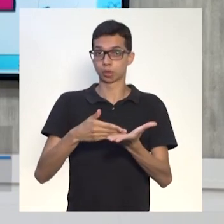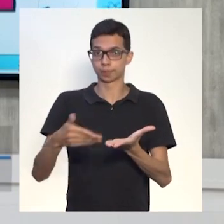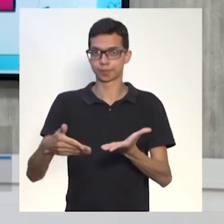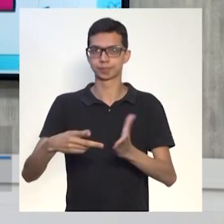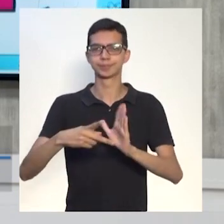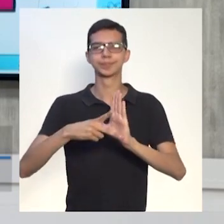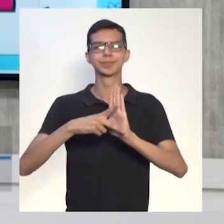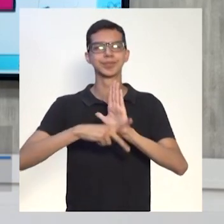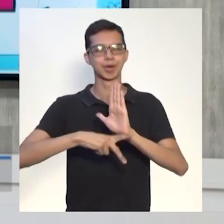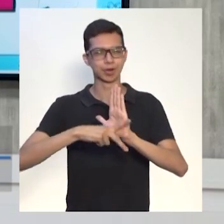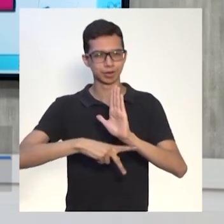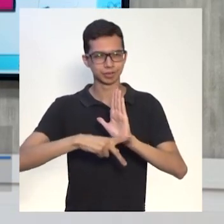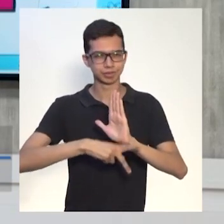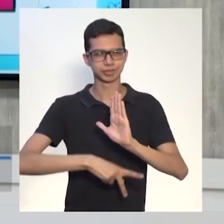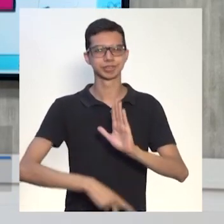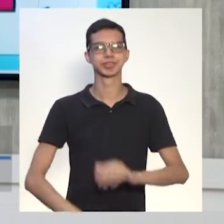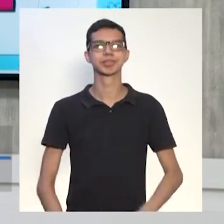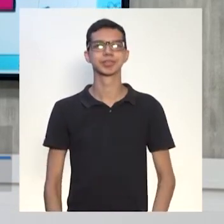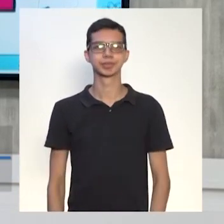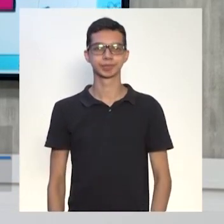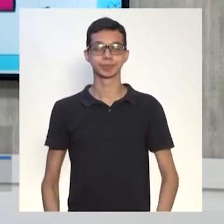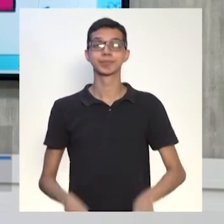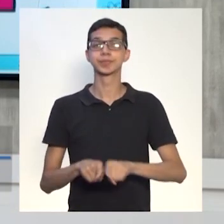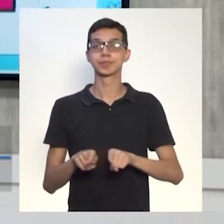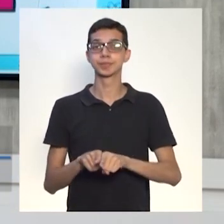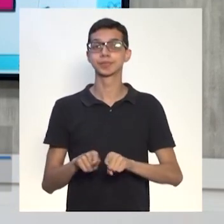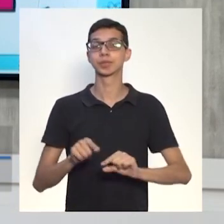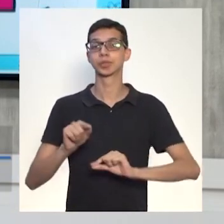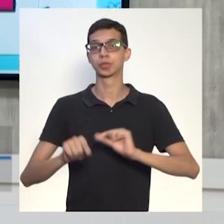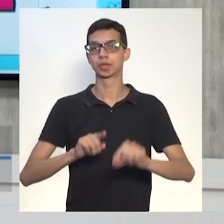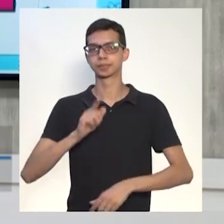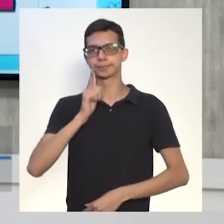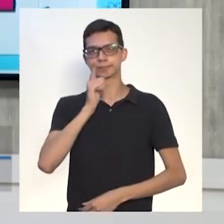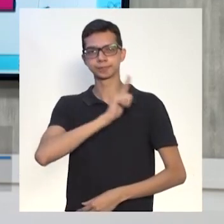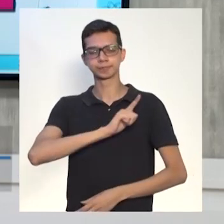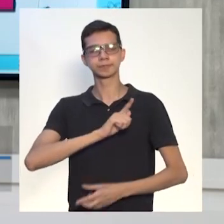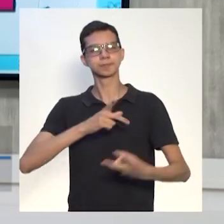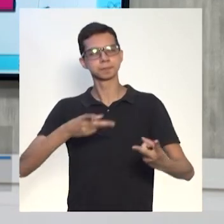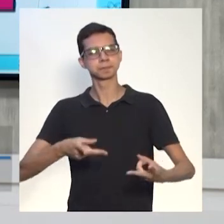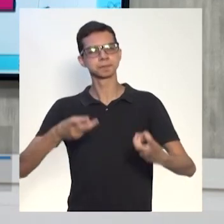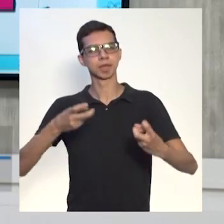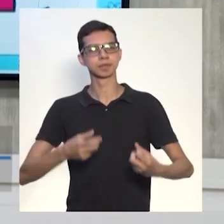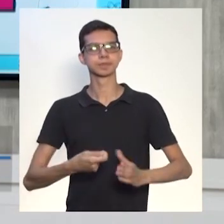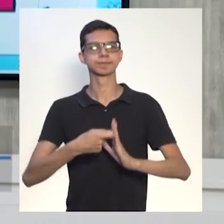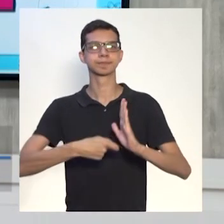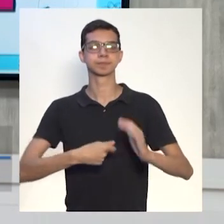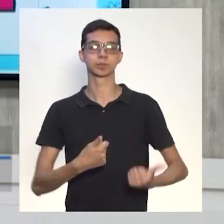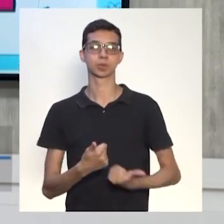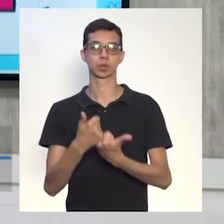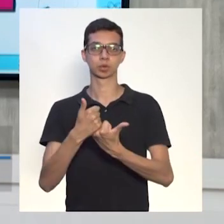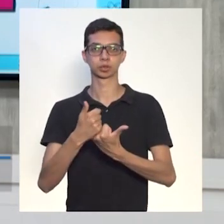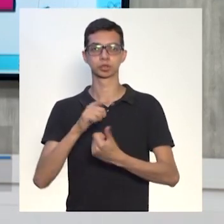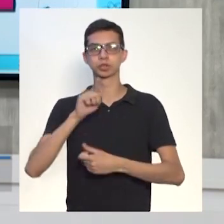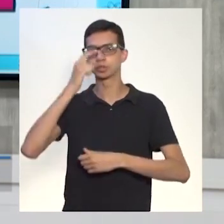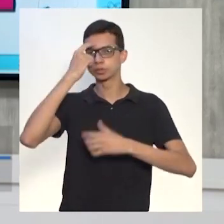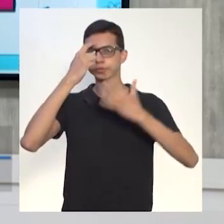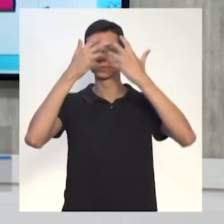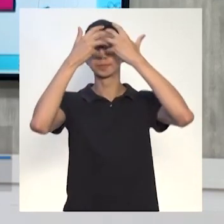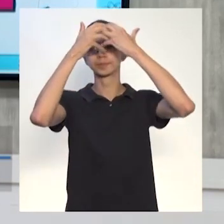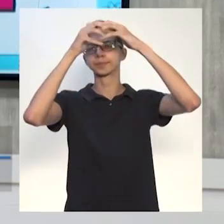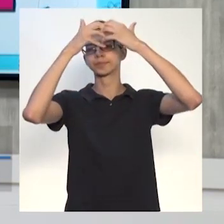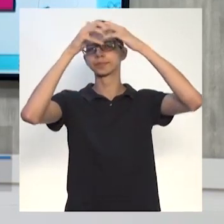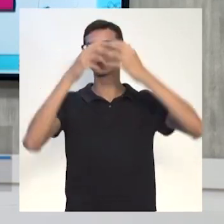o início ali do seu projeto, e aí aquilo que você encontrou nos textos motivadores. Ou seja, você vai pensar como é